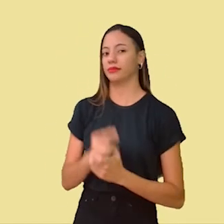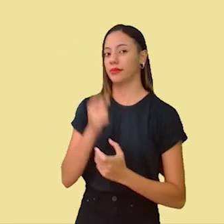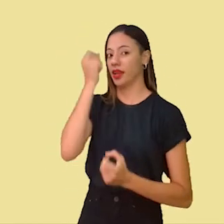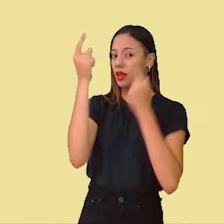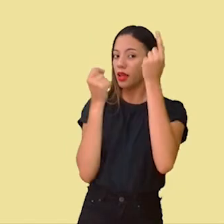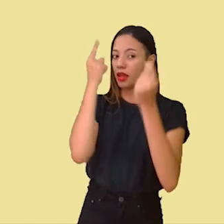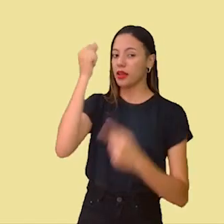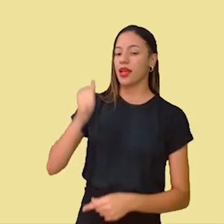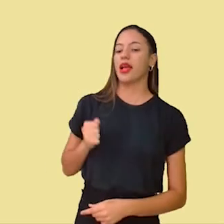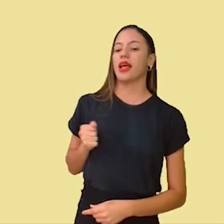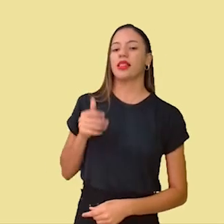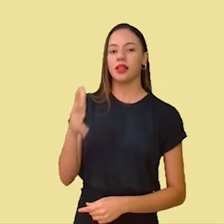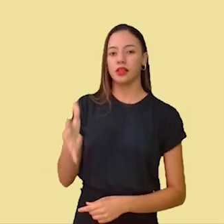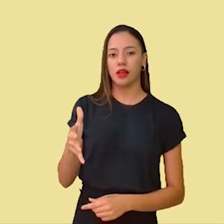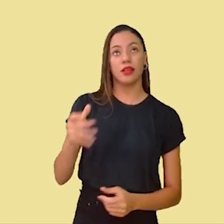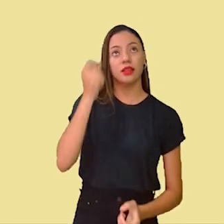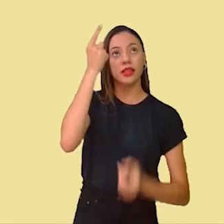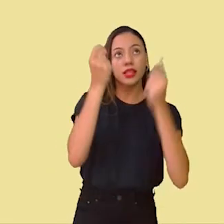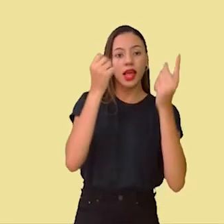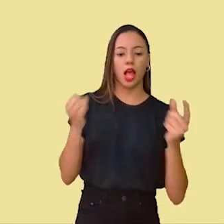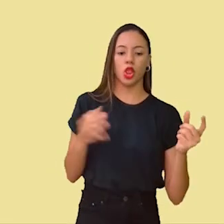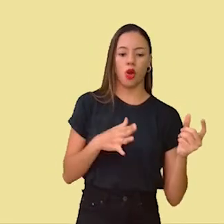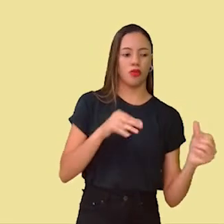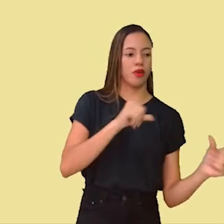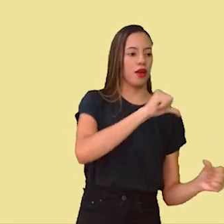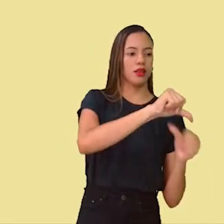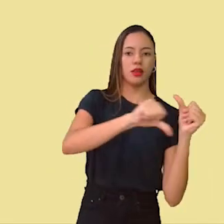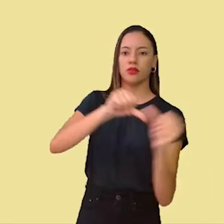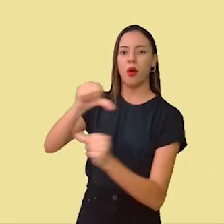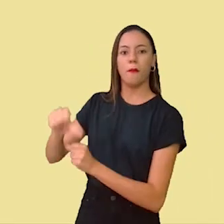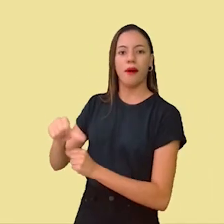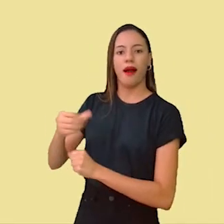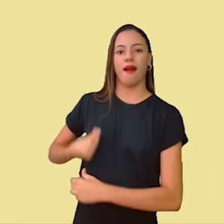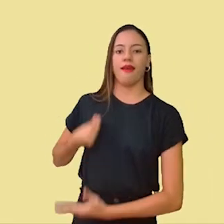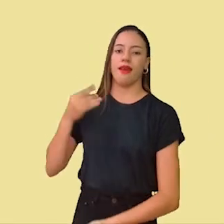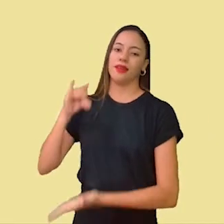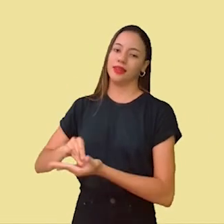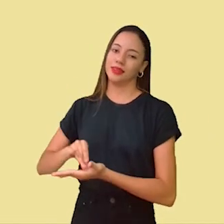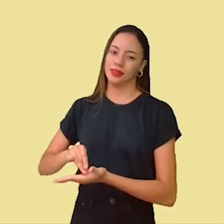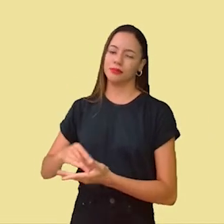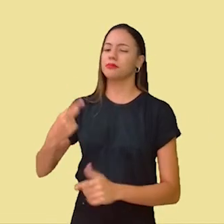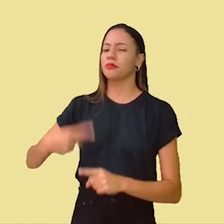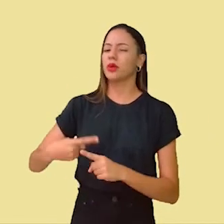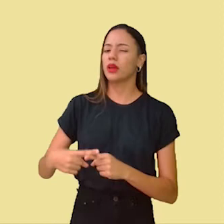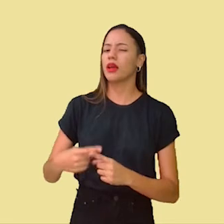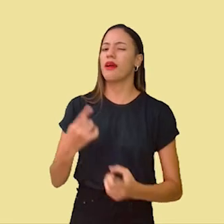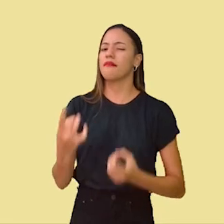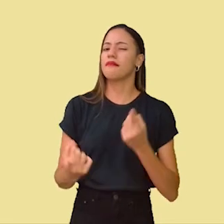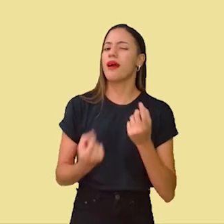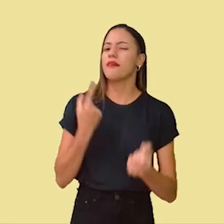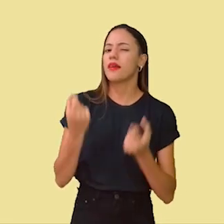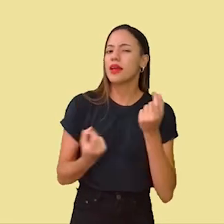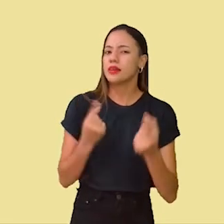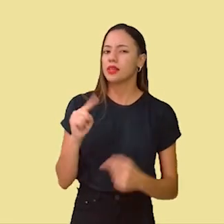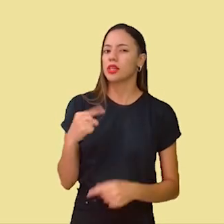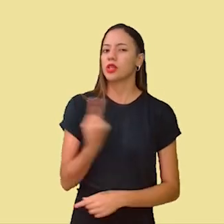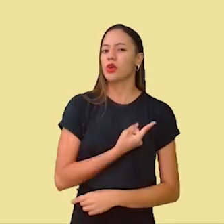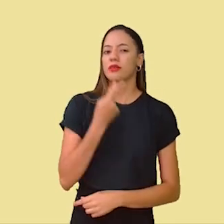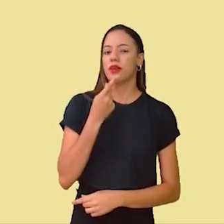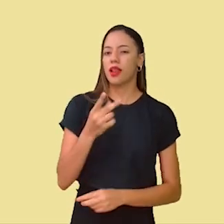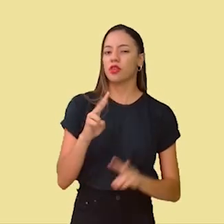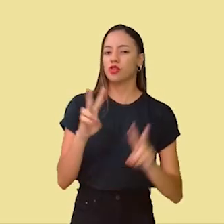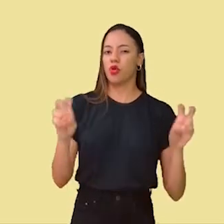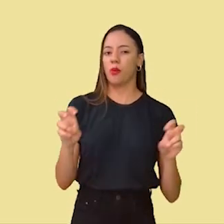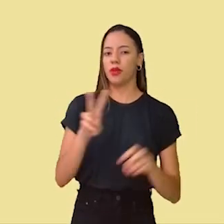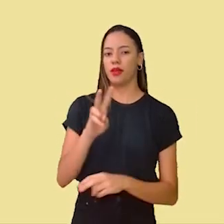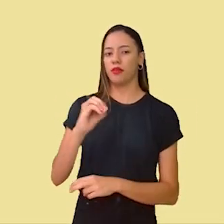de transformar ideias novas e originais em realidade. Né? Muitas vezes, né, a gente já está falando de vocação, também está um pouquinho